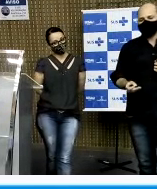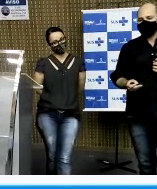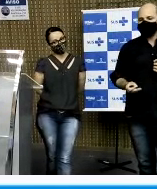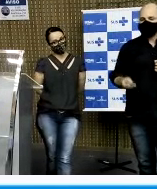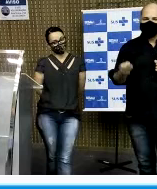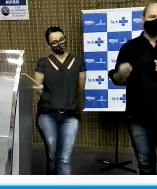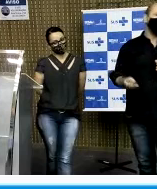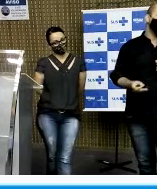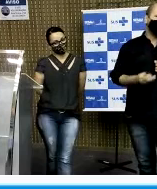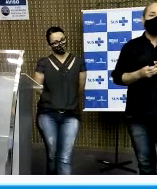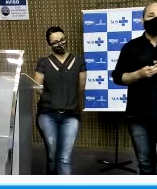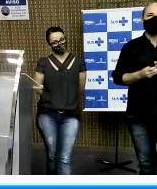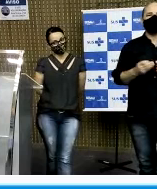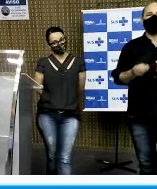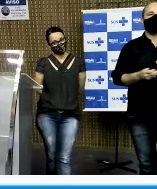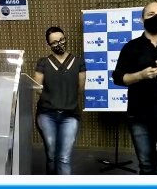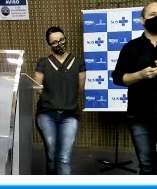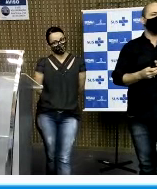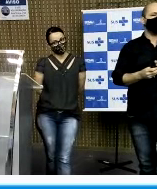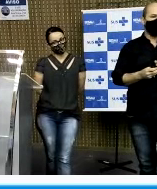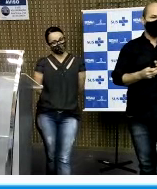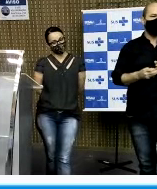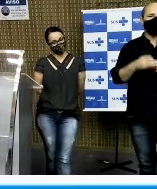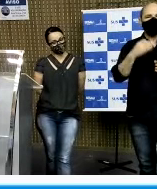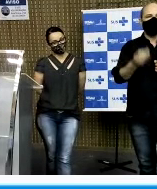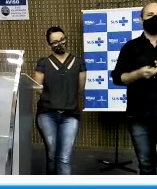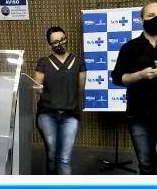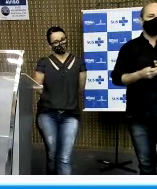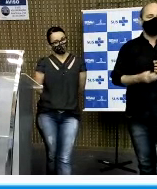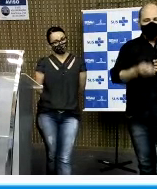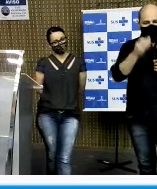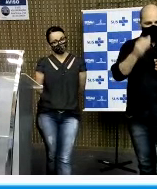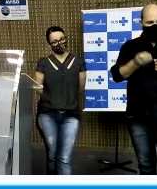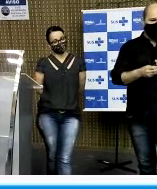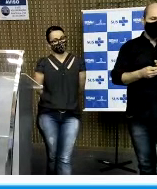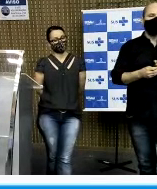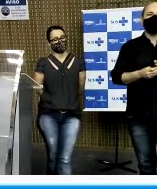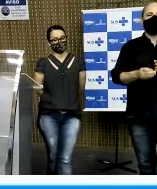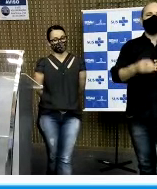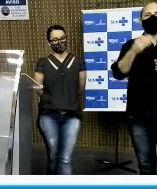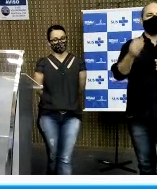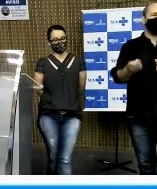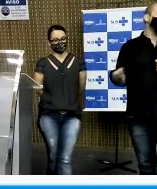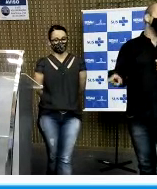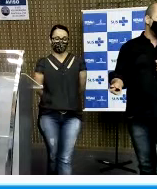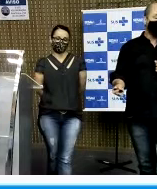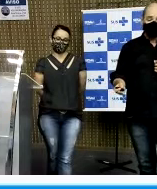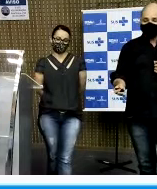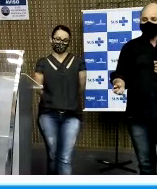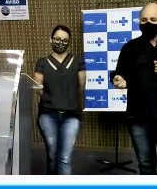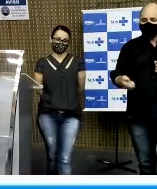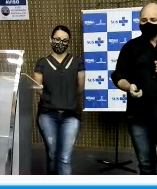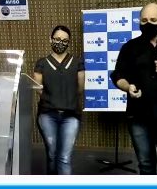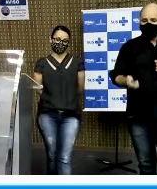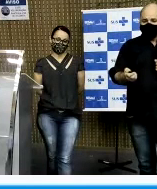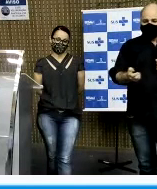famílias cadastradas, e tem tendência de aumento, porque já foi garantida a agenda de ambos juntas médicas, um período dedicado para visita conforme